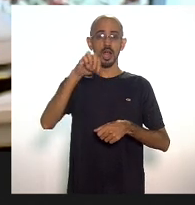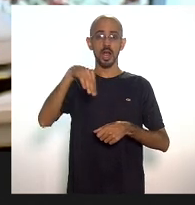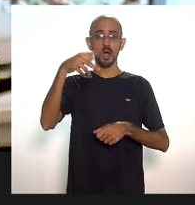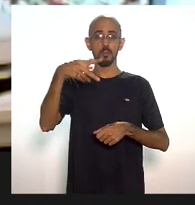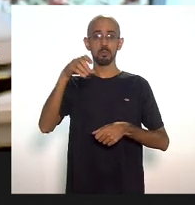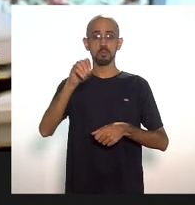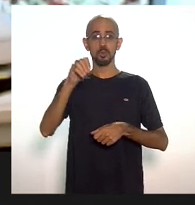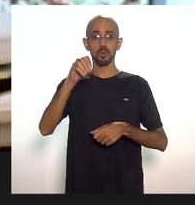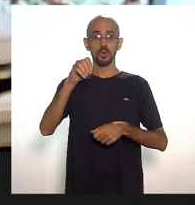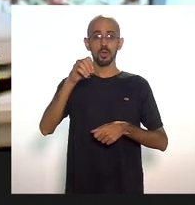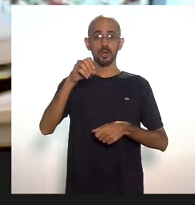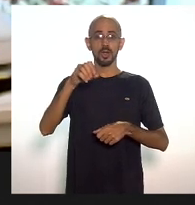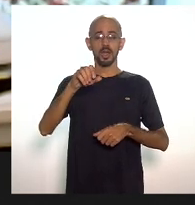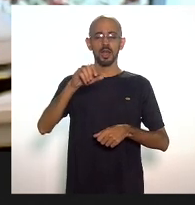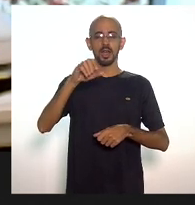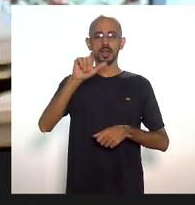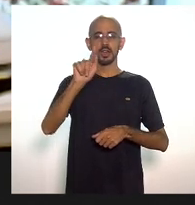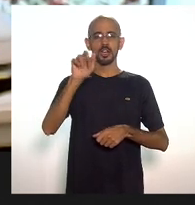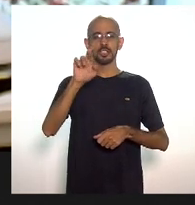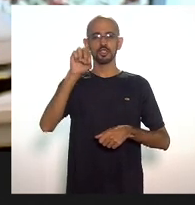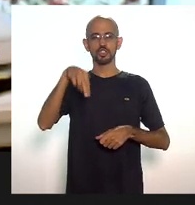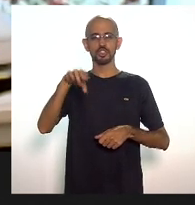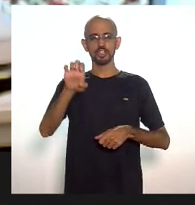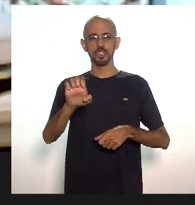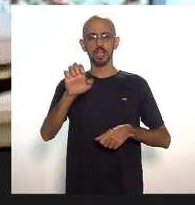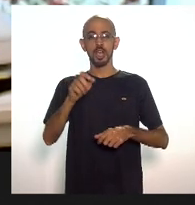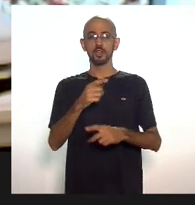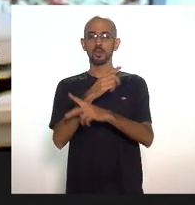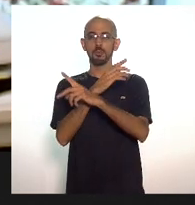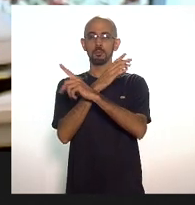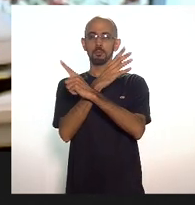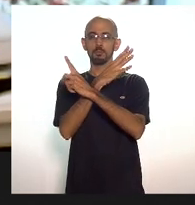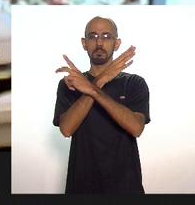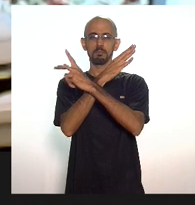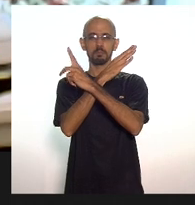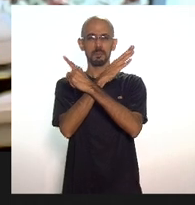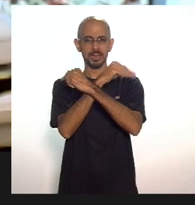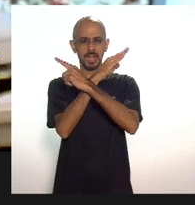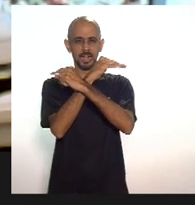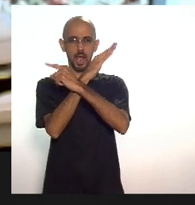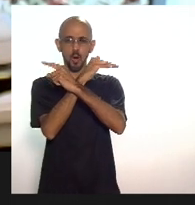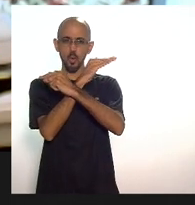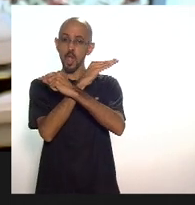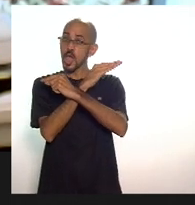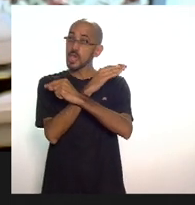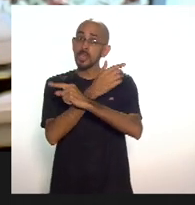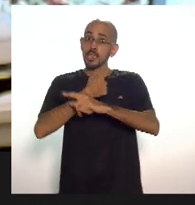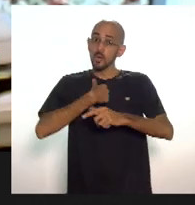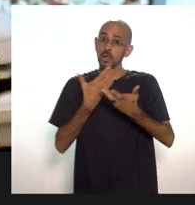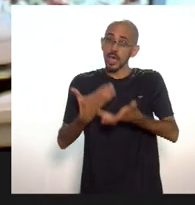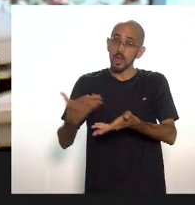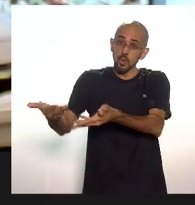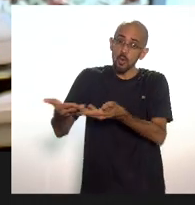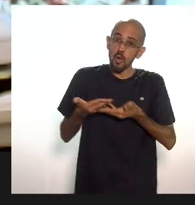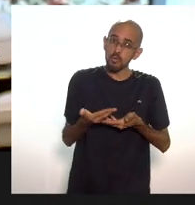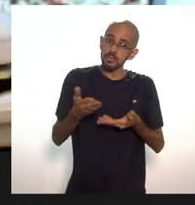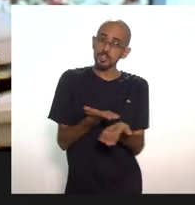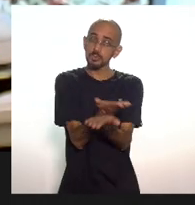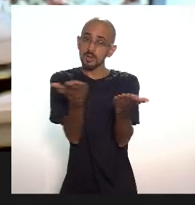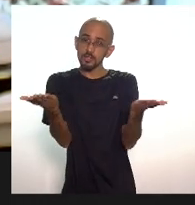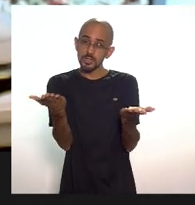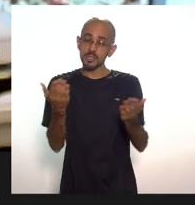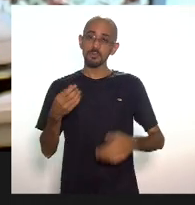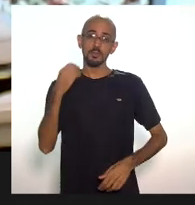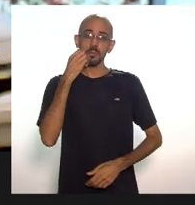Pantanal, terra de Bonito, e quero aproveitar a oportunidade para deixar o convite para que, numa oportunidade que